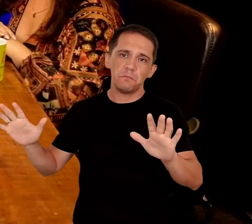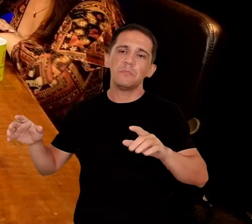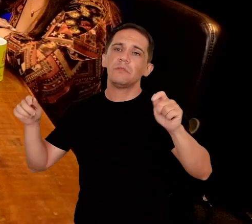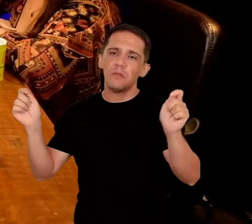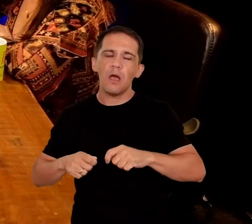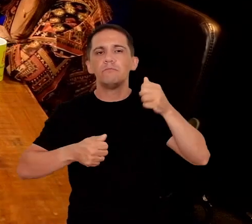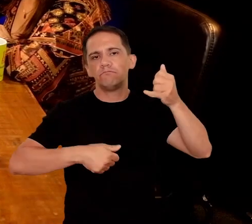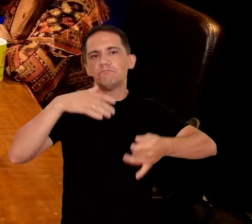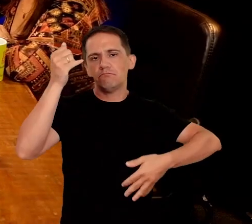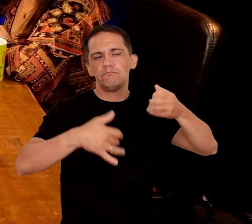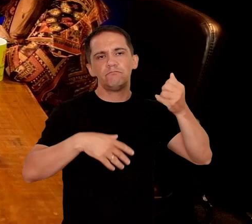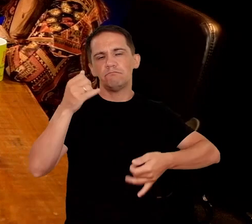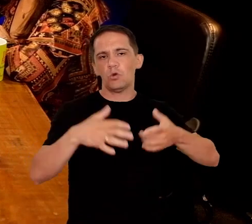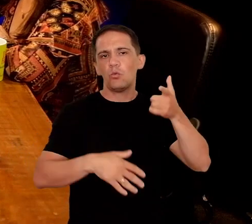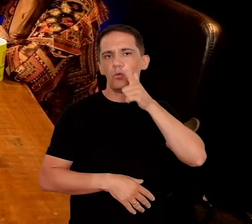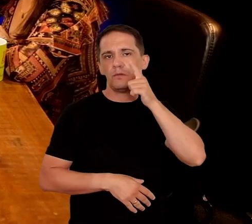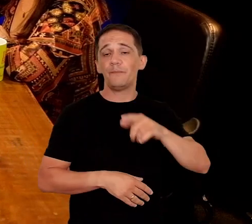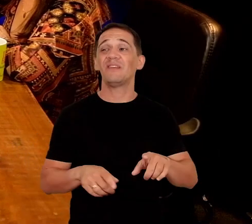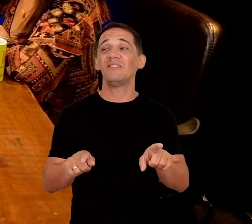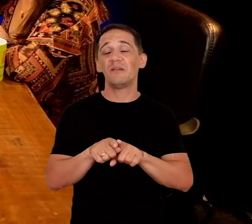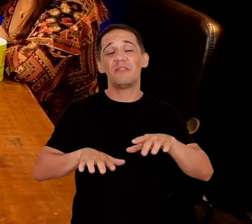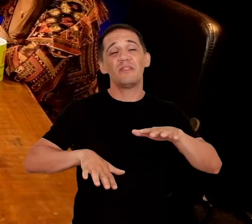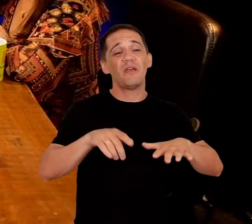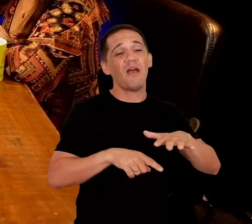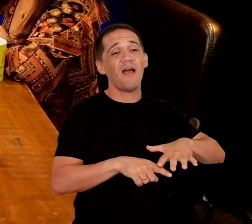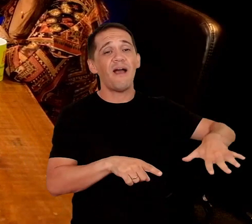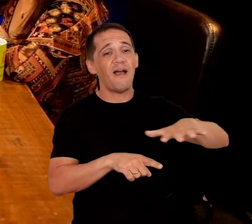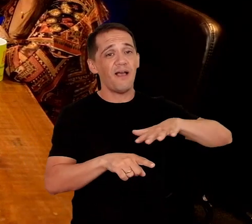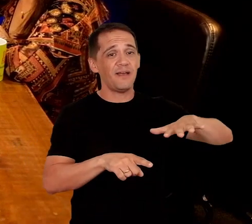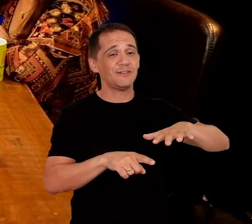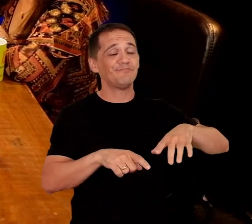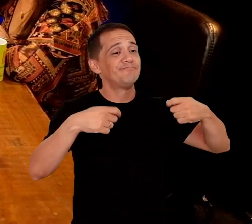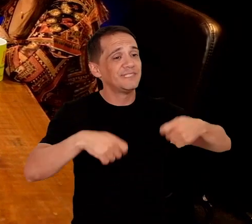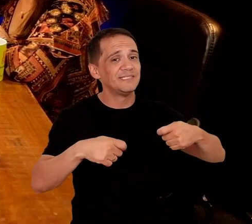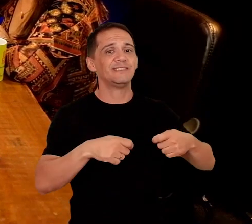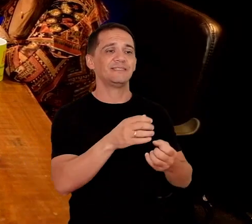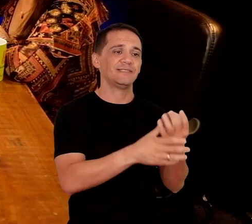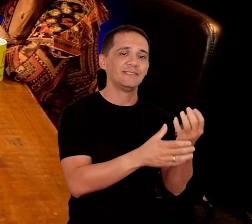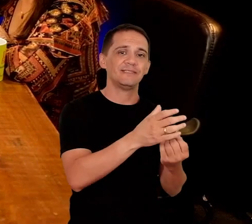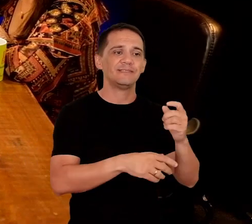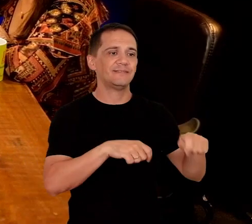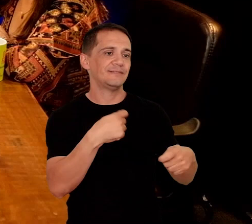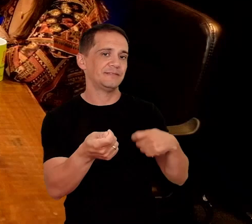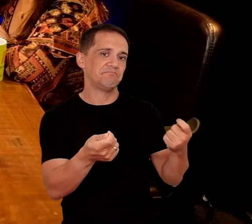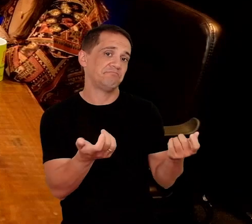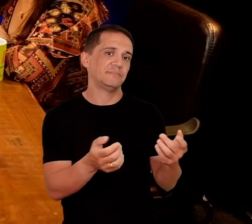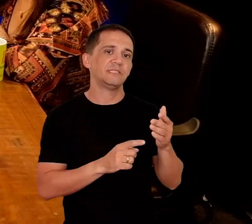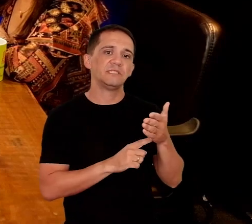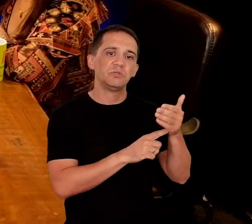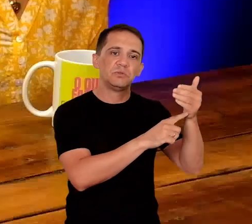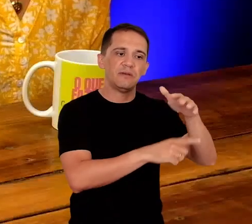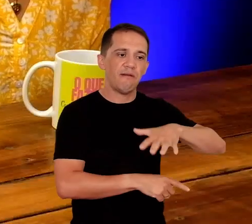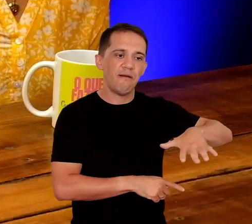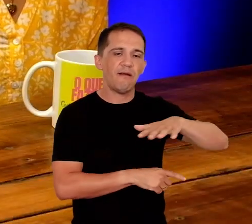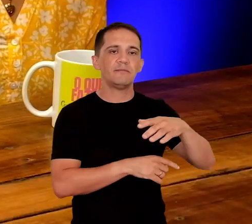classificadores, e como as expressões faciais que ajudam muito, né? Mas... E tem áreas, né, que precisam mais